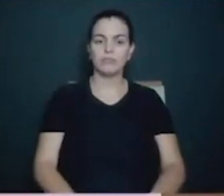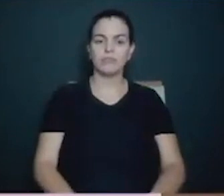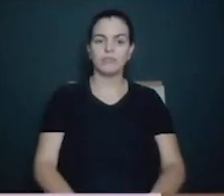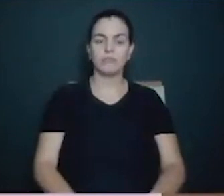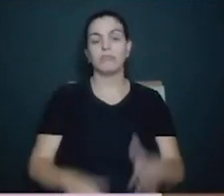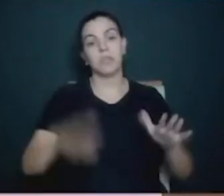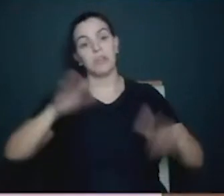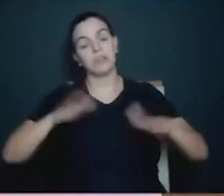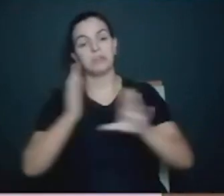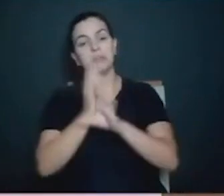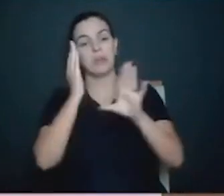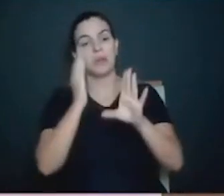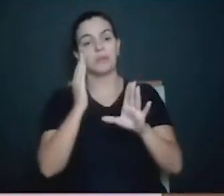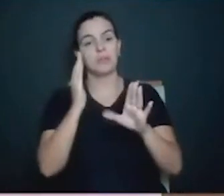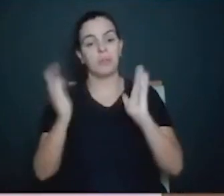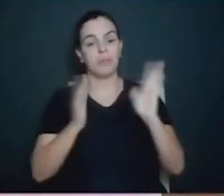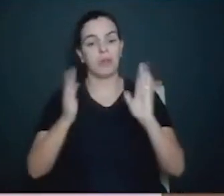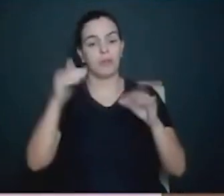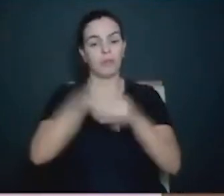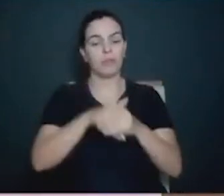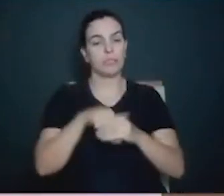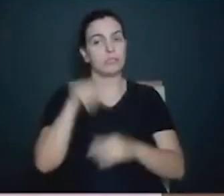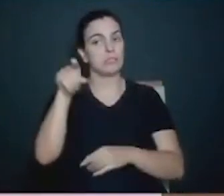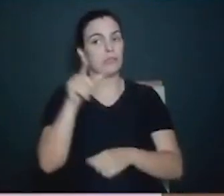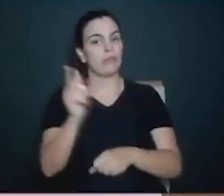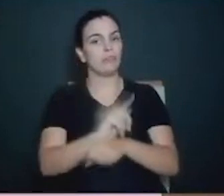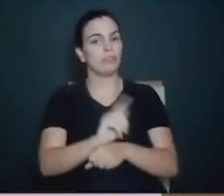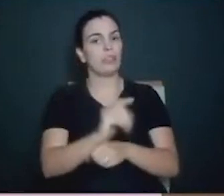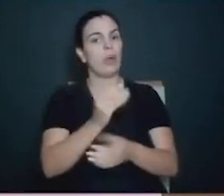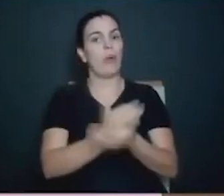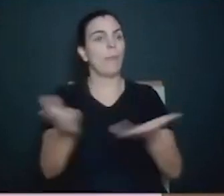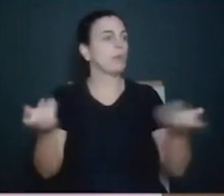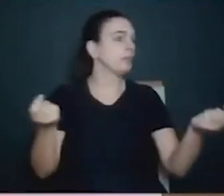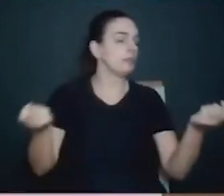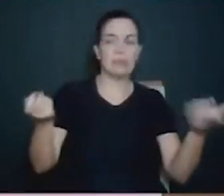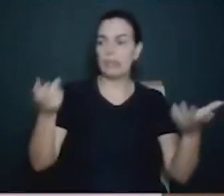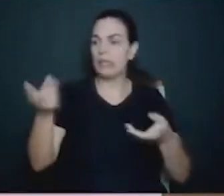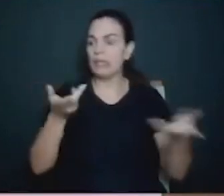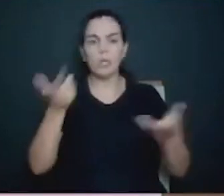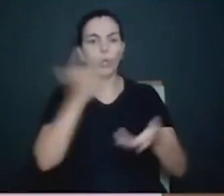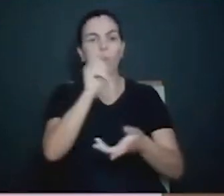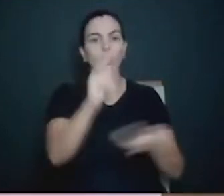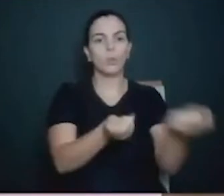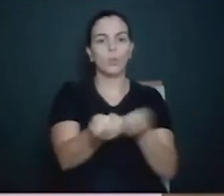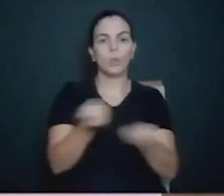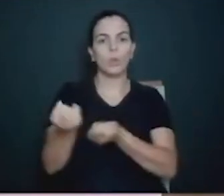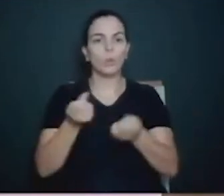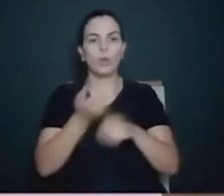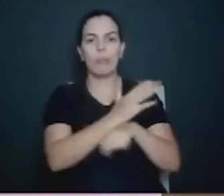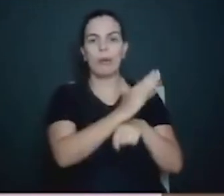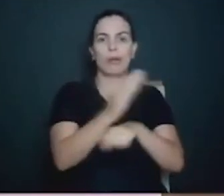eleições, a gestão municipal começa a se perder em suas habilidades